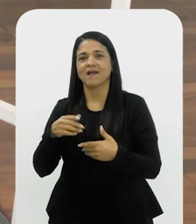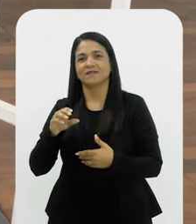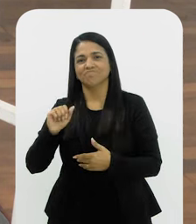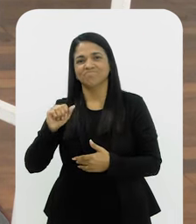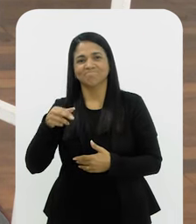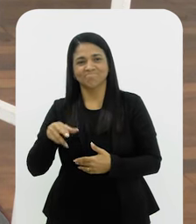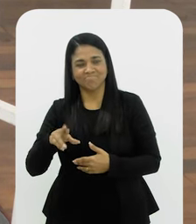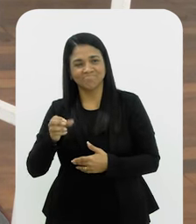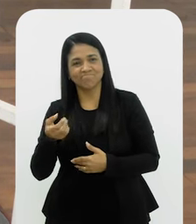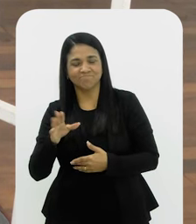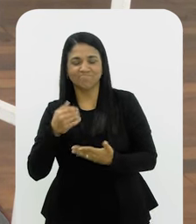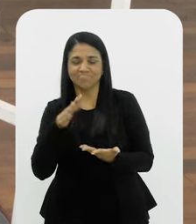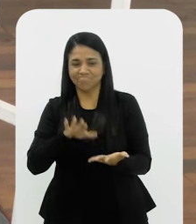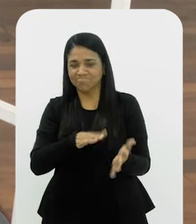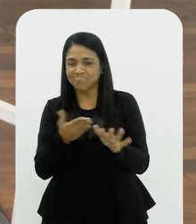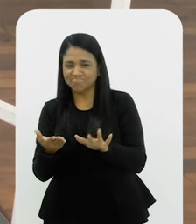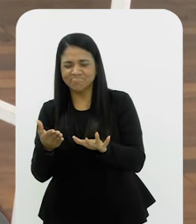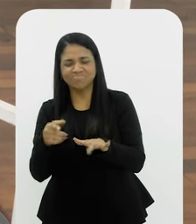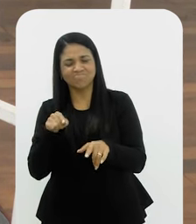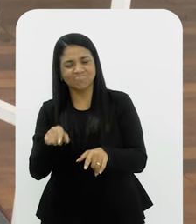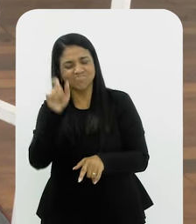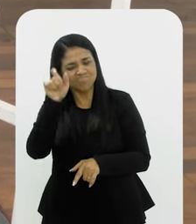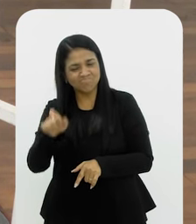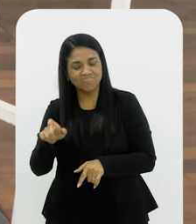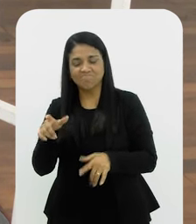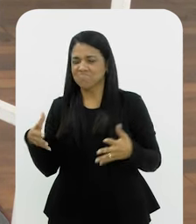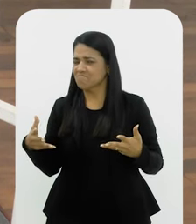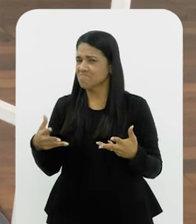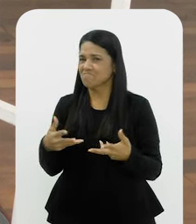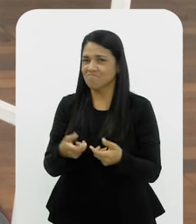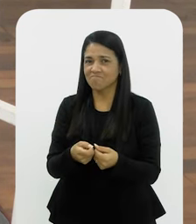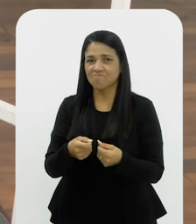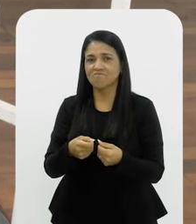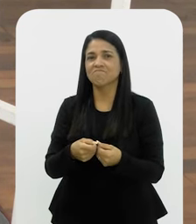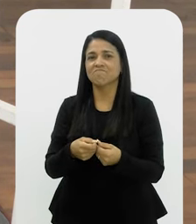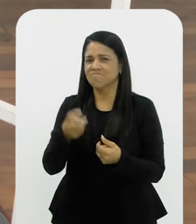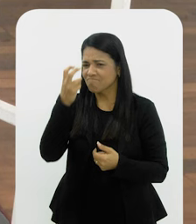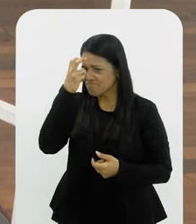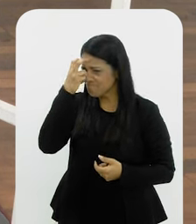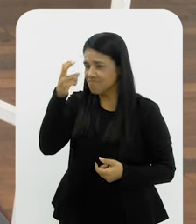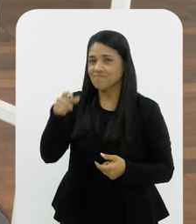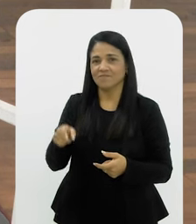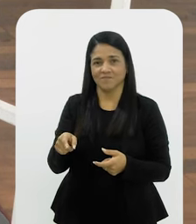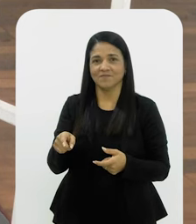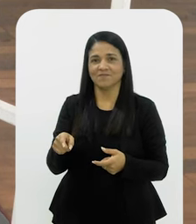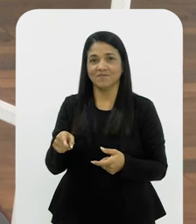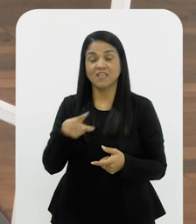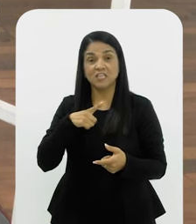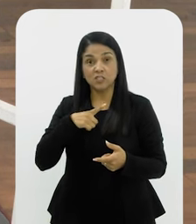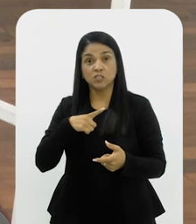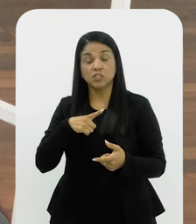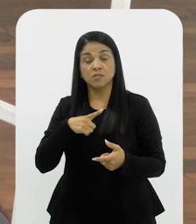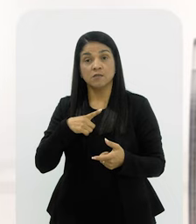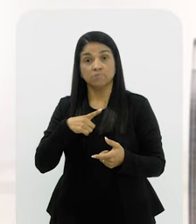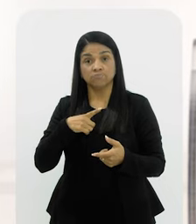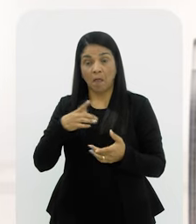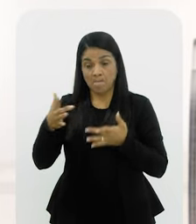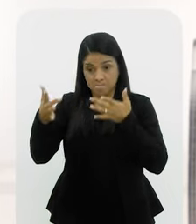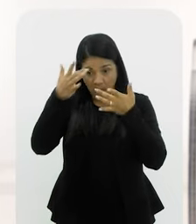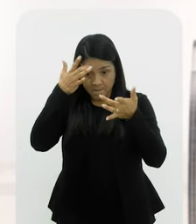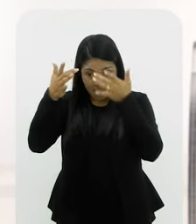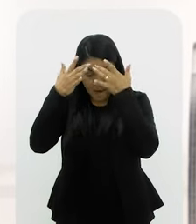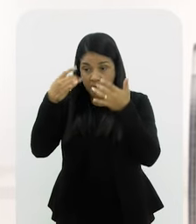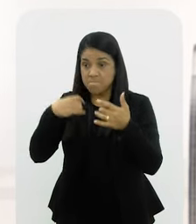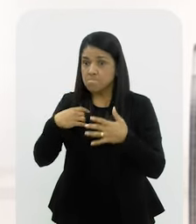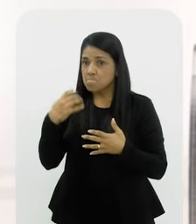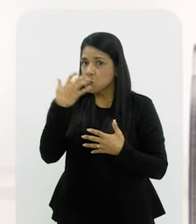né? O Anderson, né? É. Um cara brilhante, gênio, genial, genial. Ele tinha um repertório,